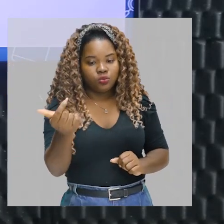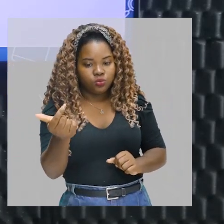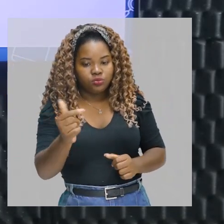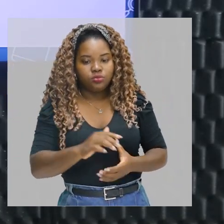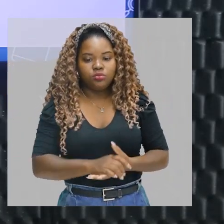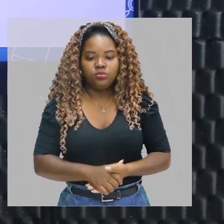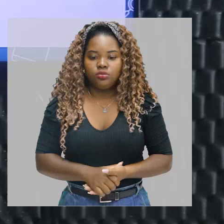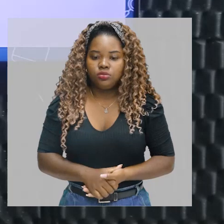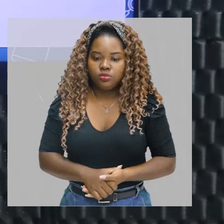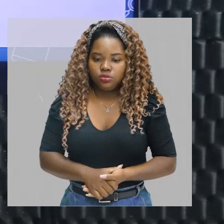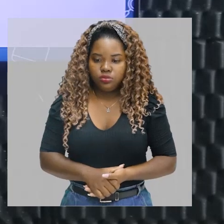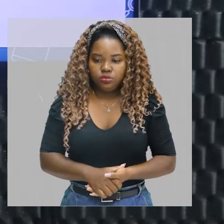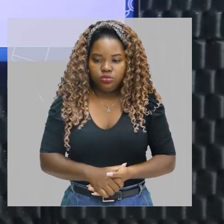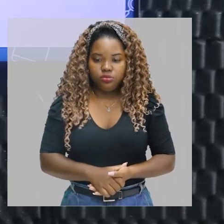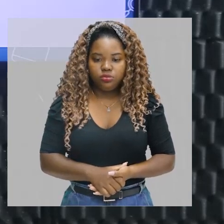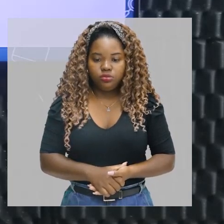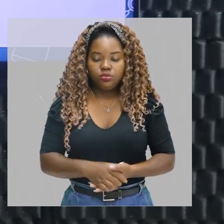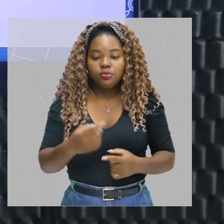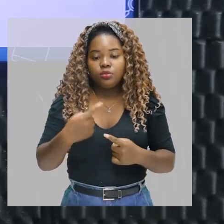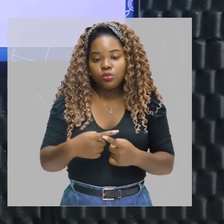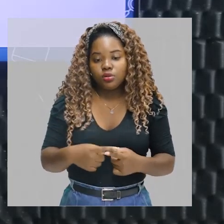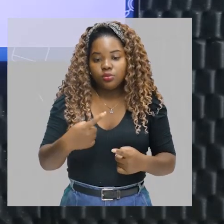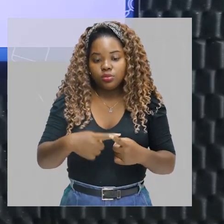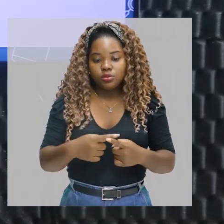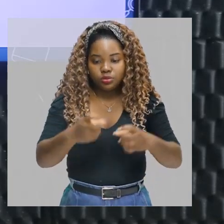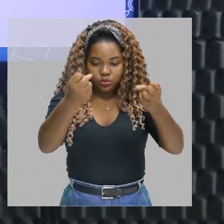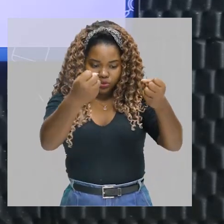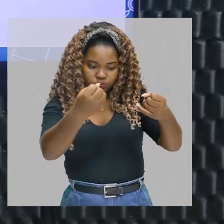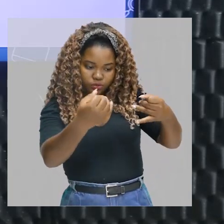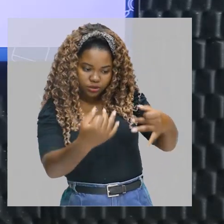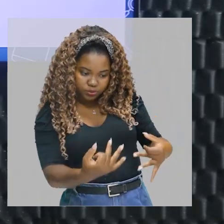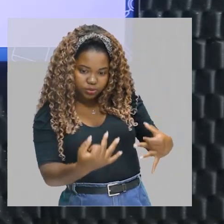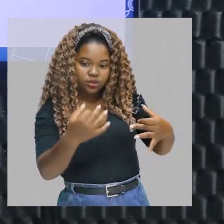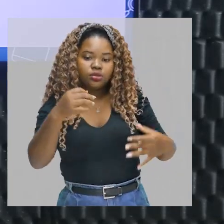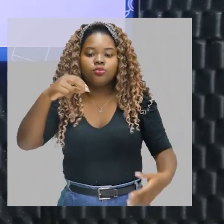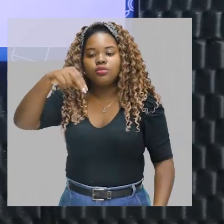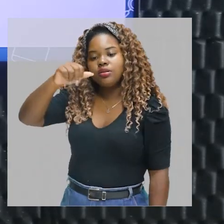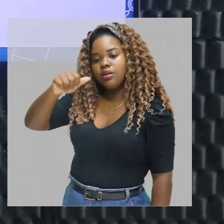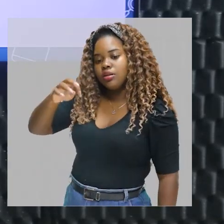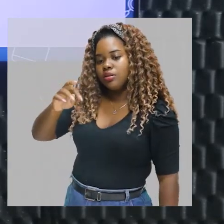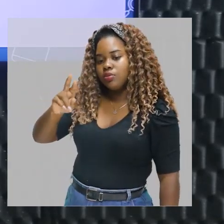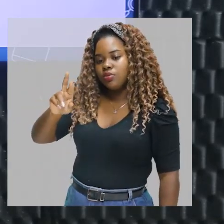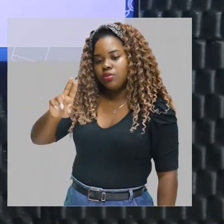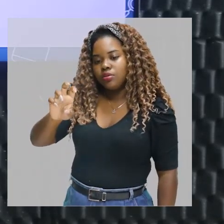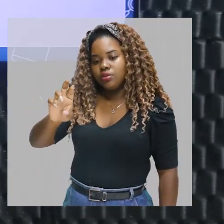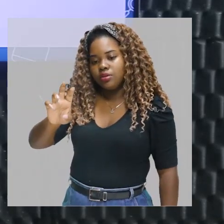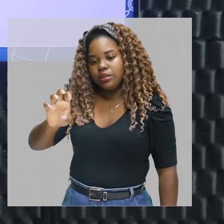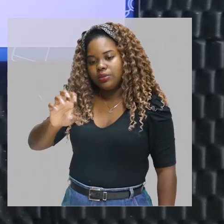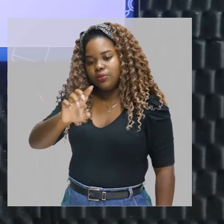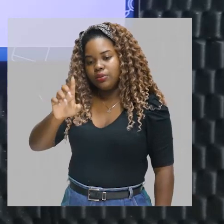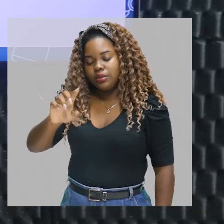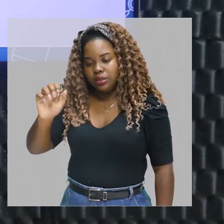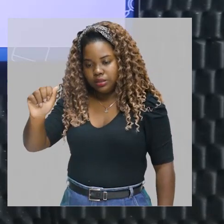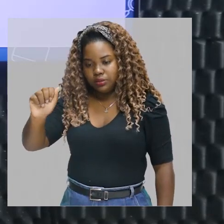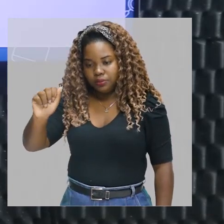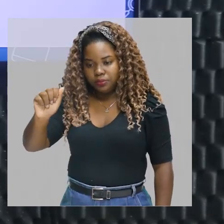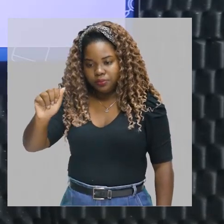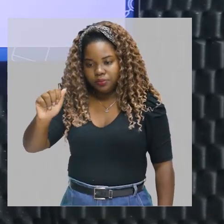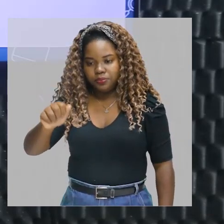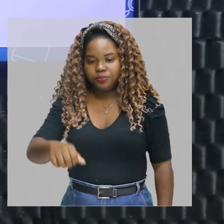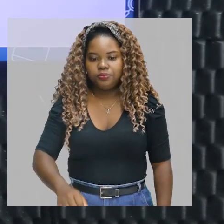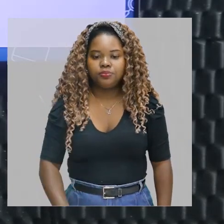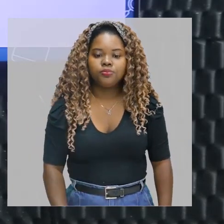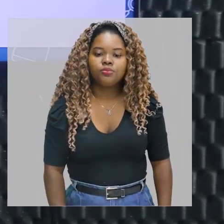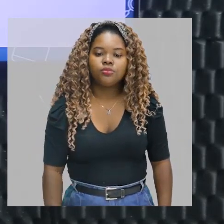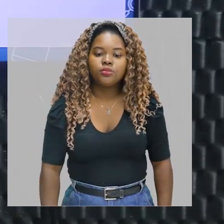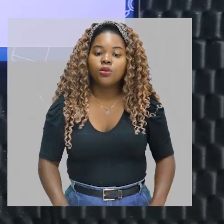seguinte, quando se fala de natureza, isso para essa primeira galera aí, a